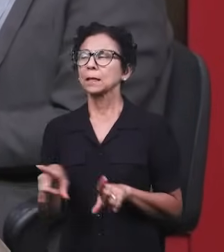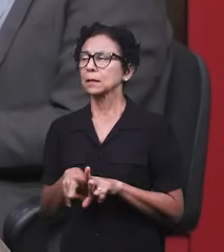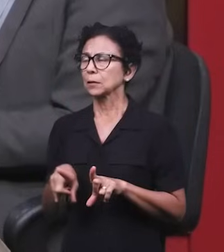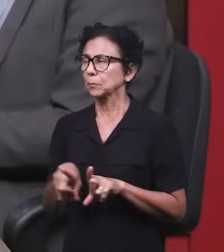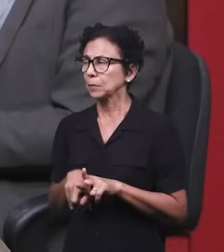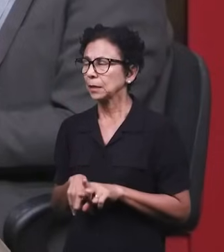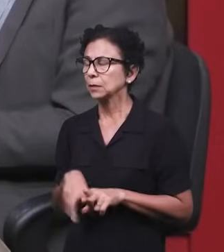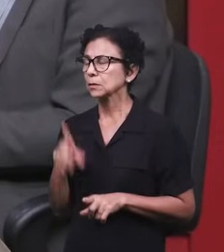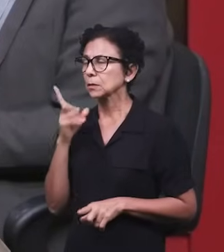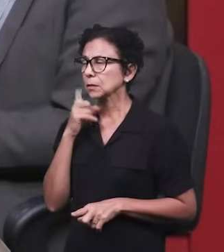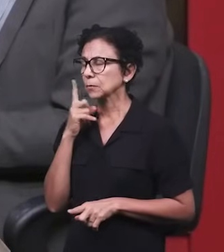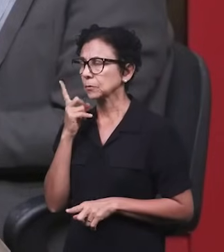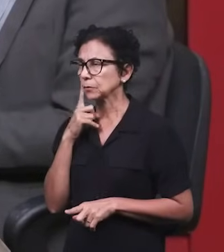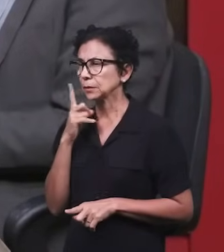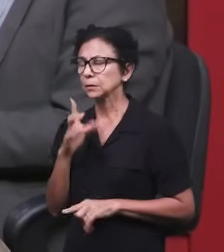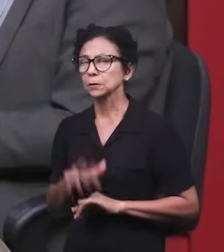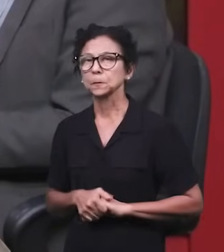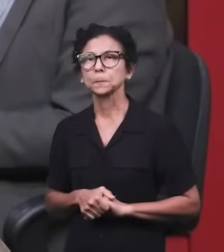e aprendido e temos